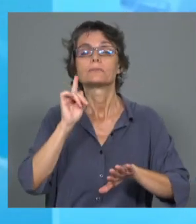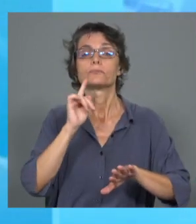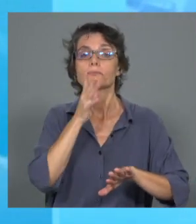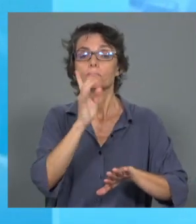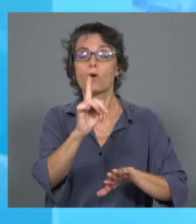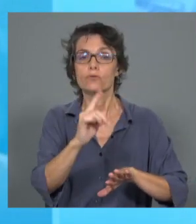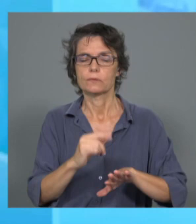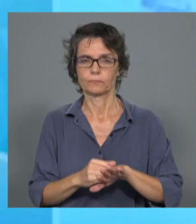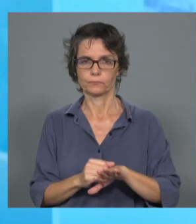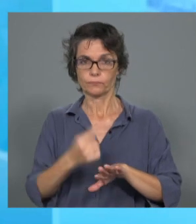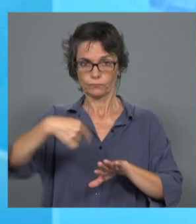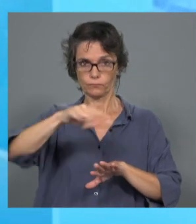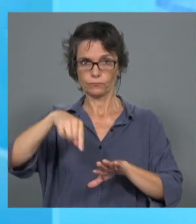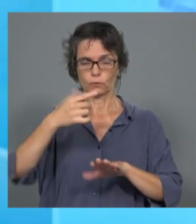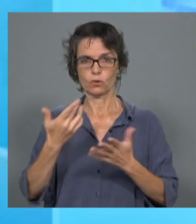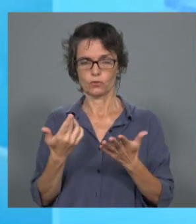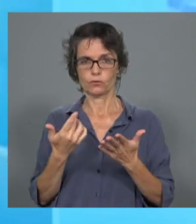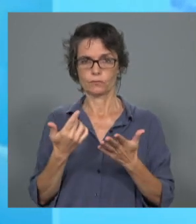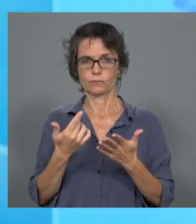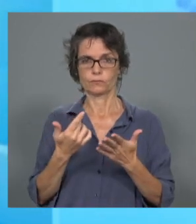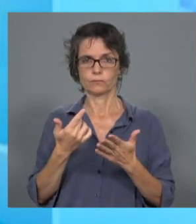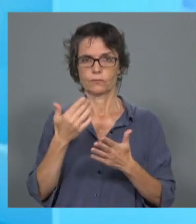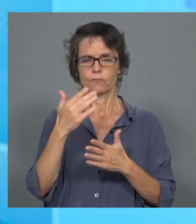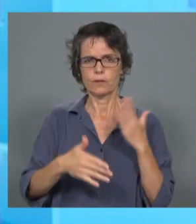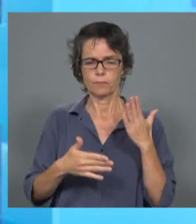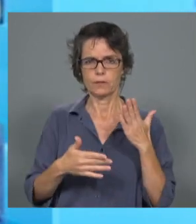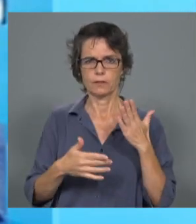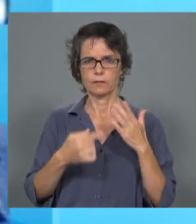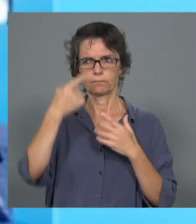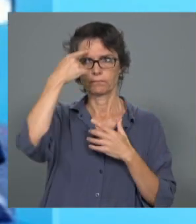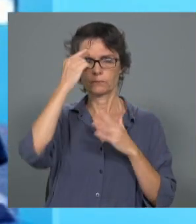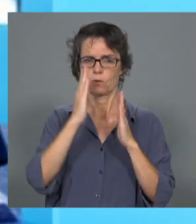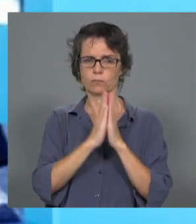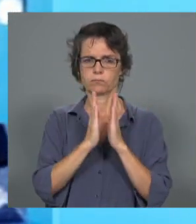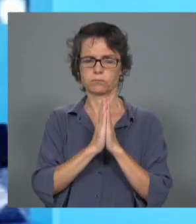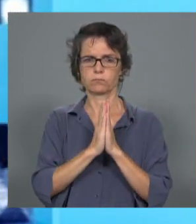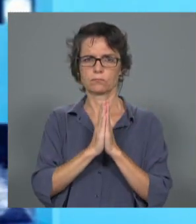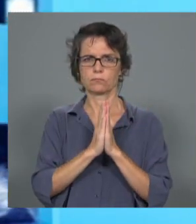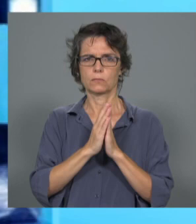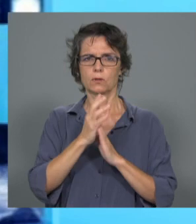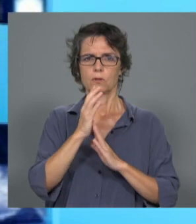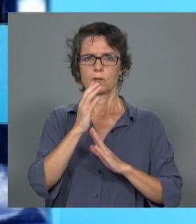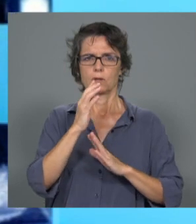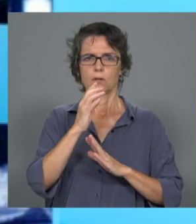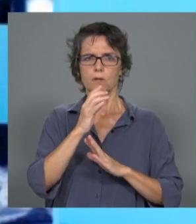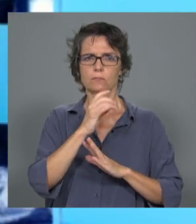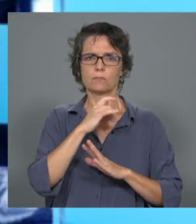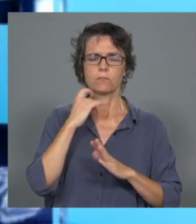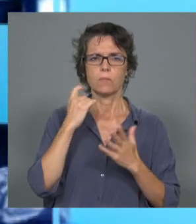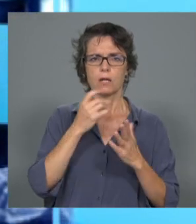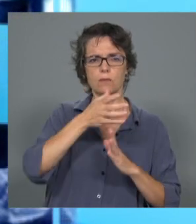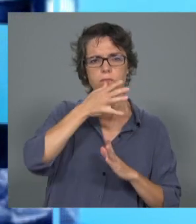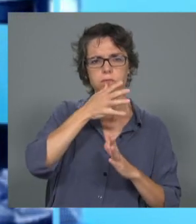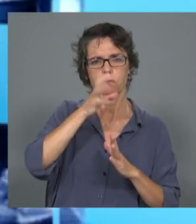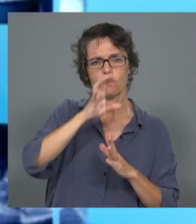devemos sair do púlpito, não é? Saíram, não é? E depois vimos que, embora com